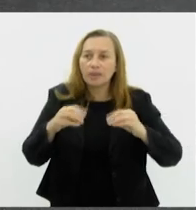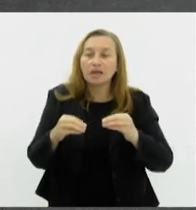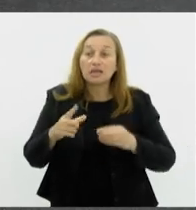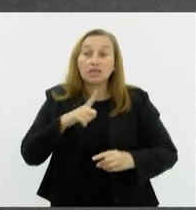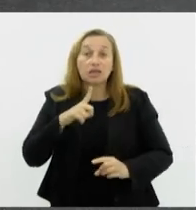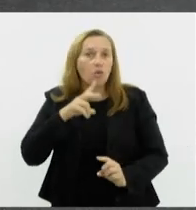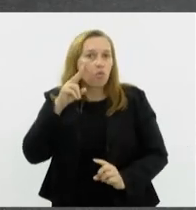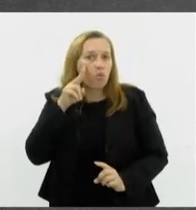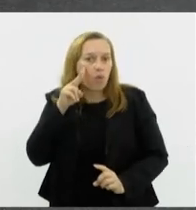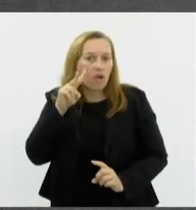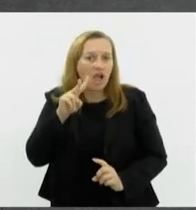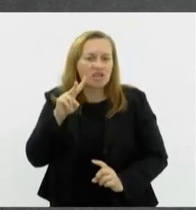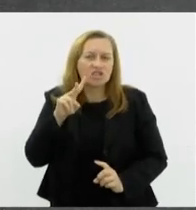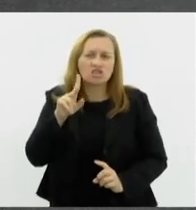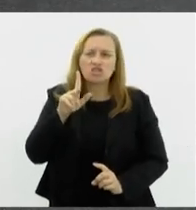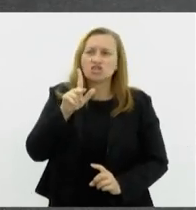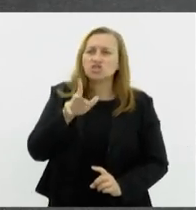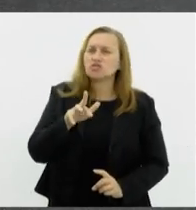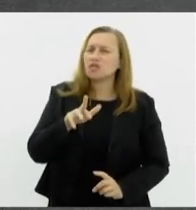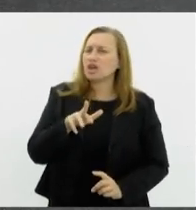olhar muito